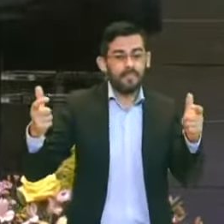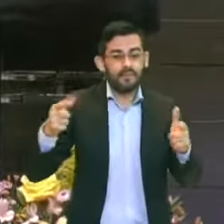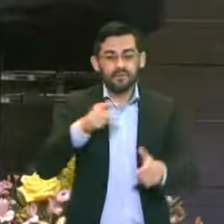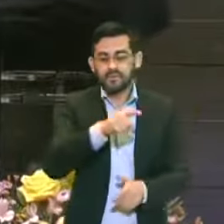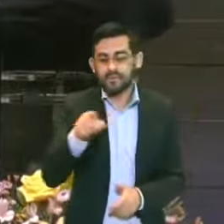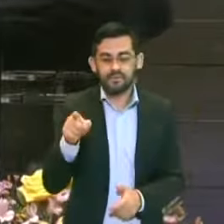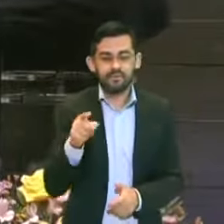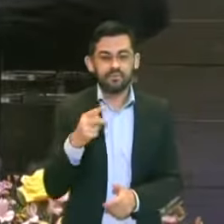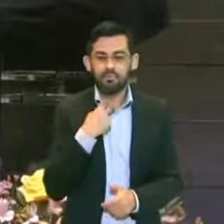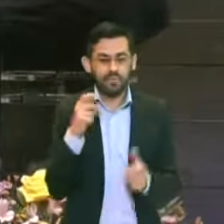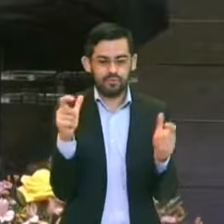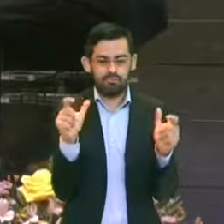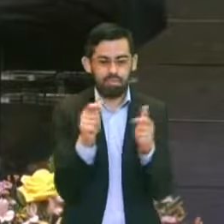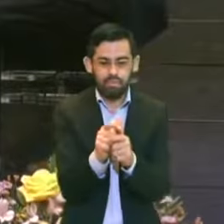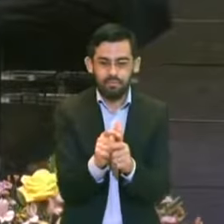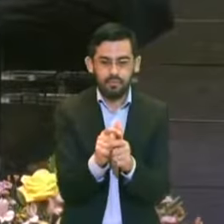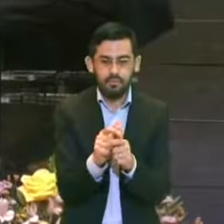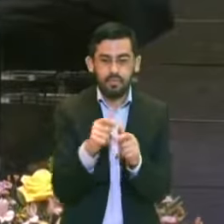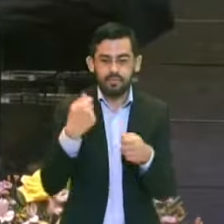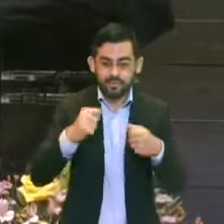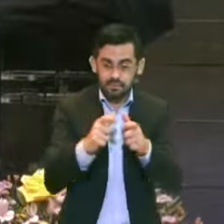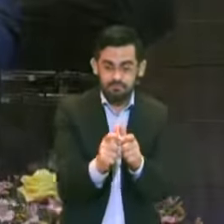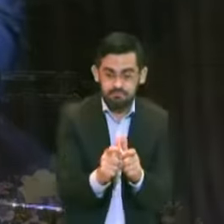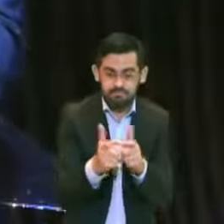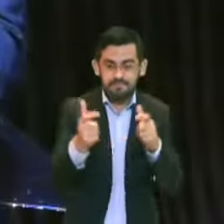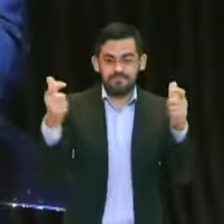não diminuam.